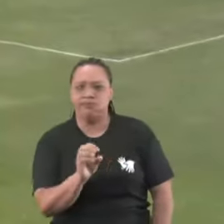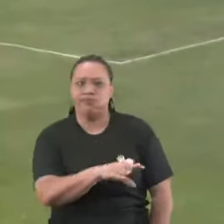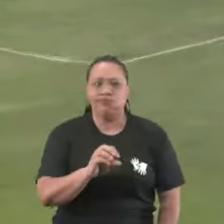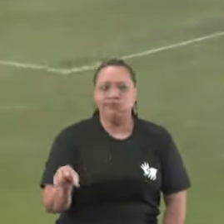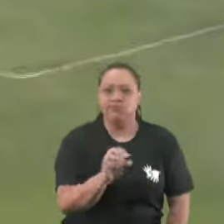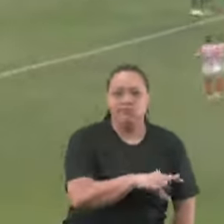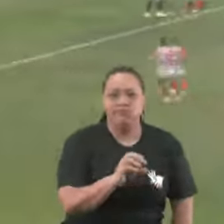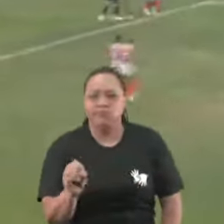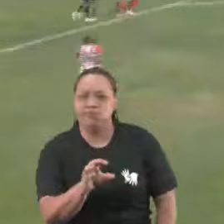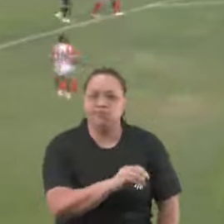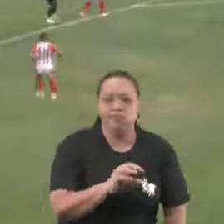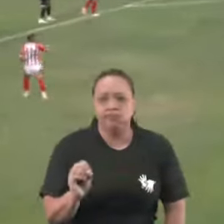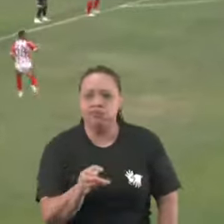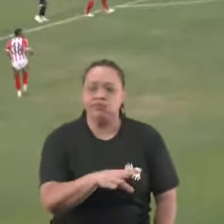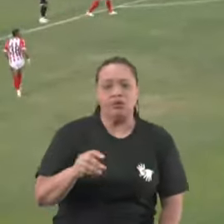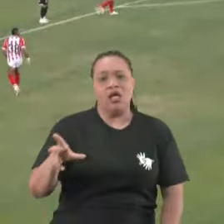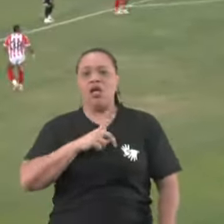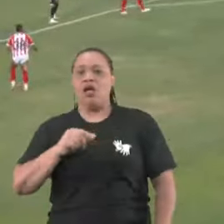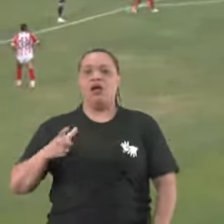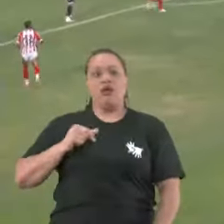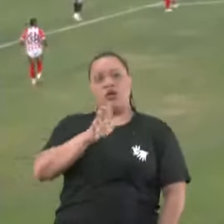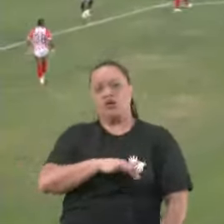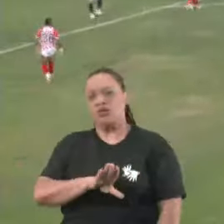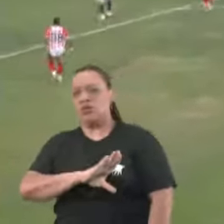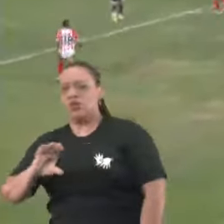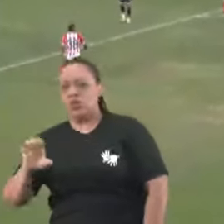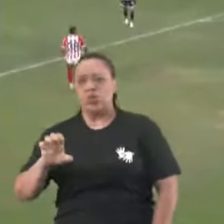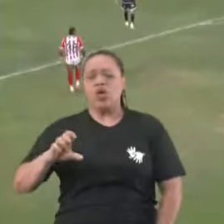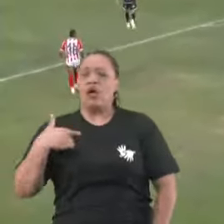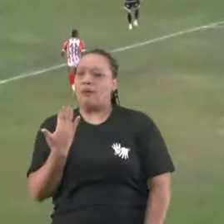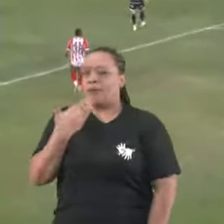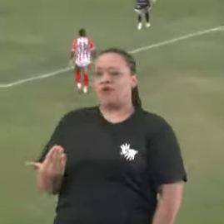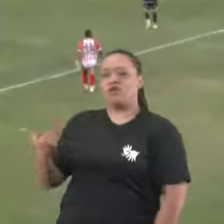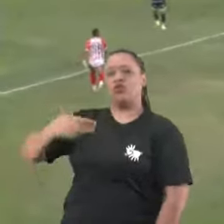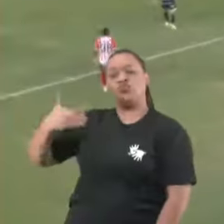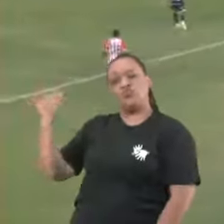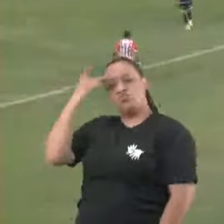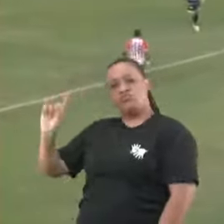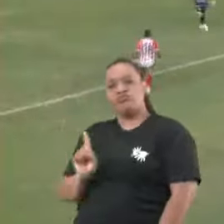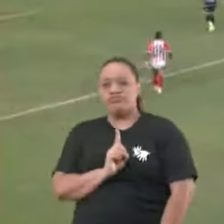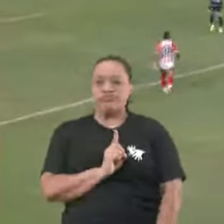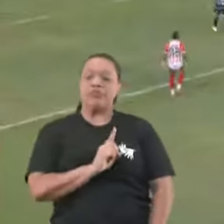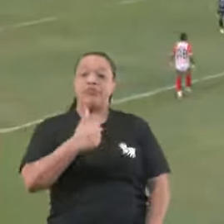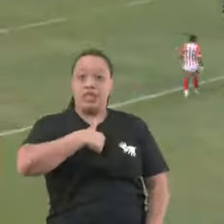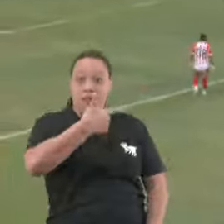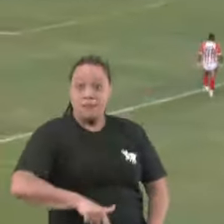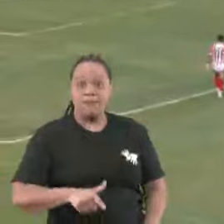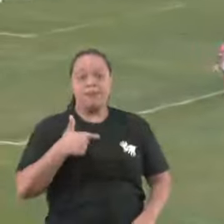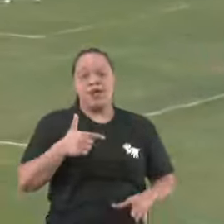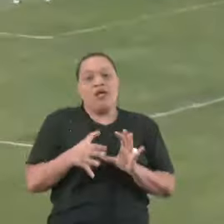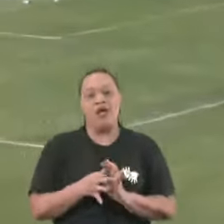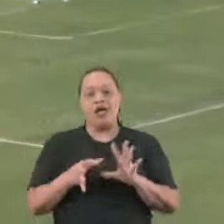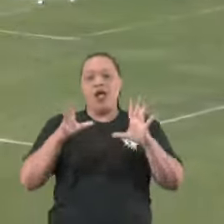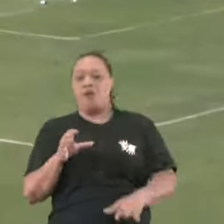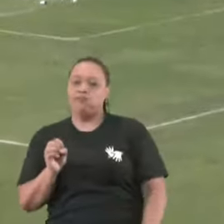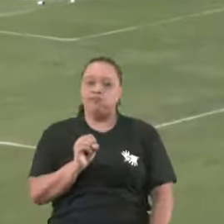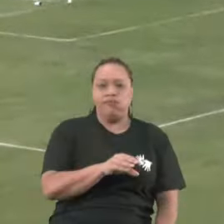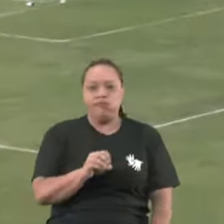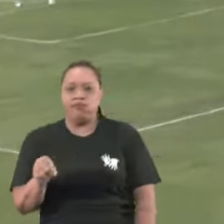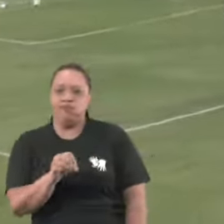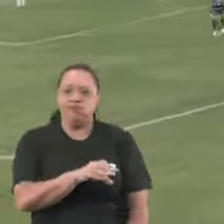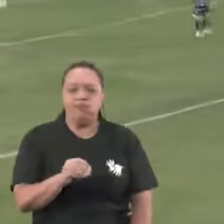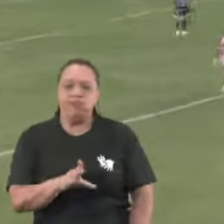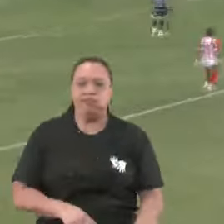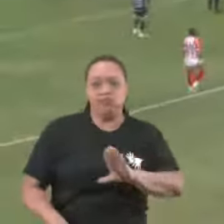CRB. Mike é canhoto, ficou difícil, não progrediu, preferiu chamar o Hereda. Agora sim ele tem um pouco mais de liberdade para trabalhar de perna